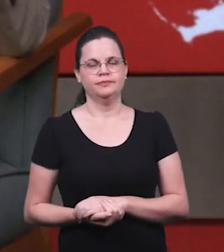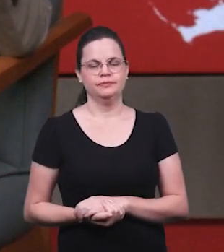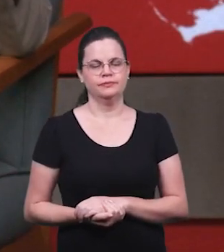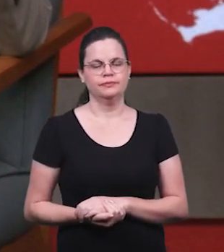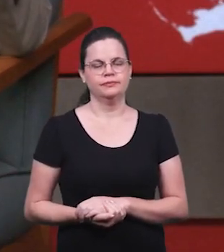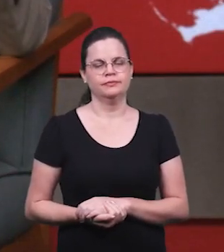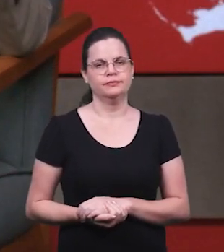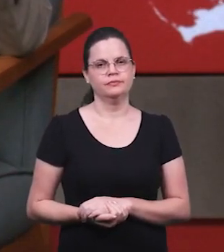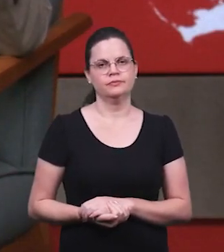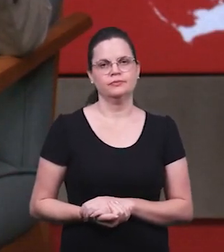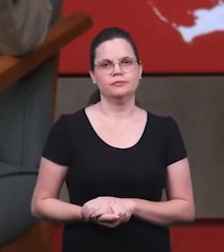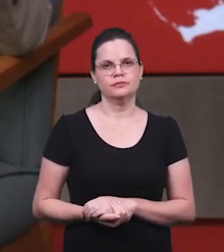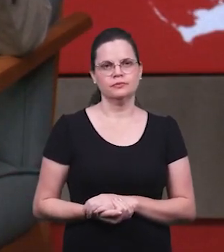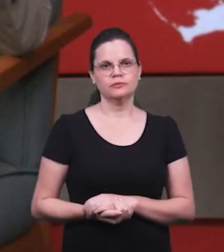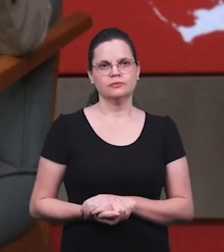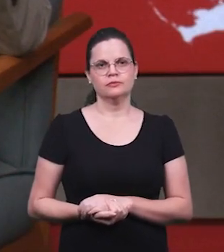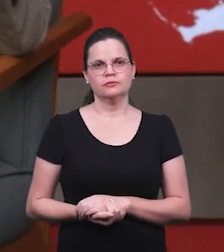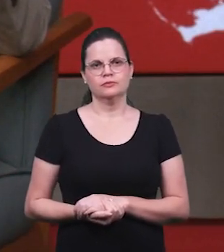Vejam,